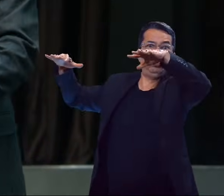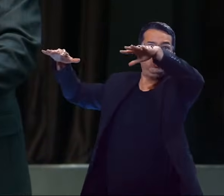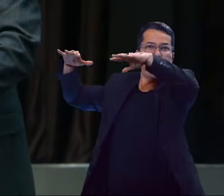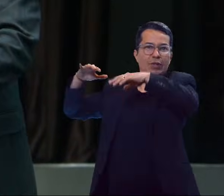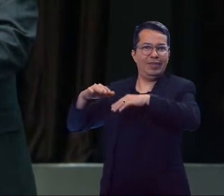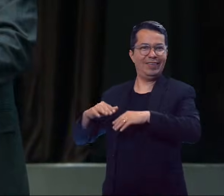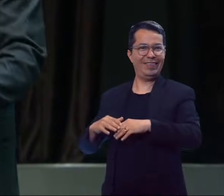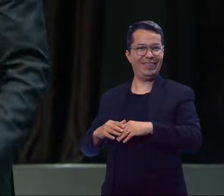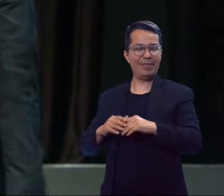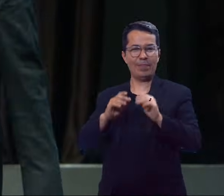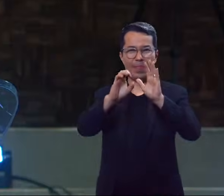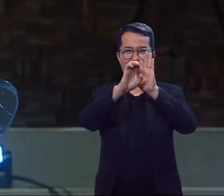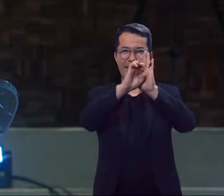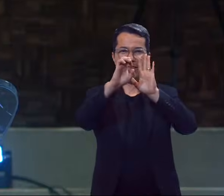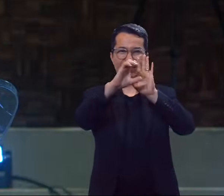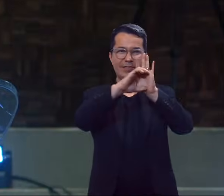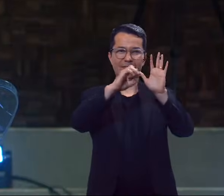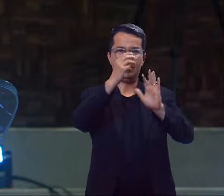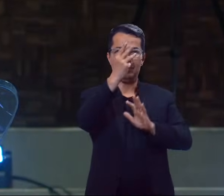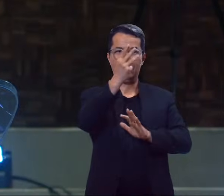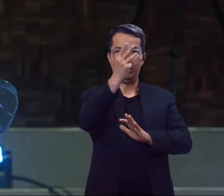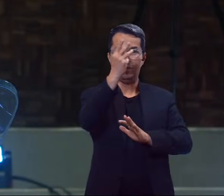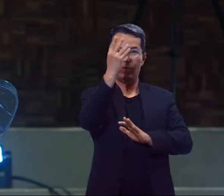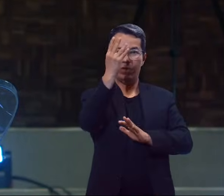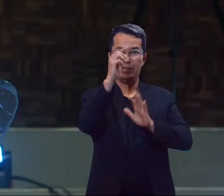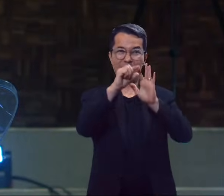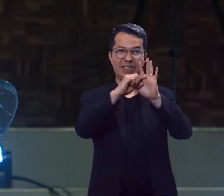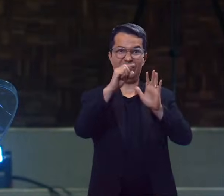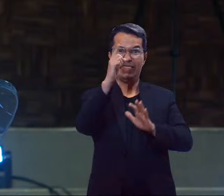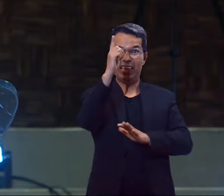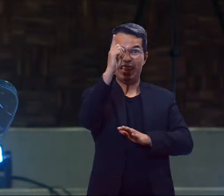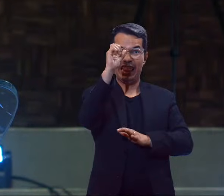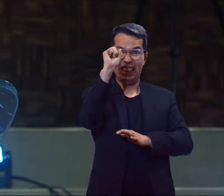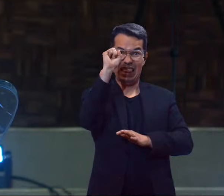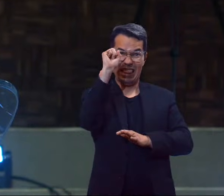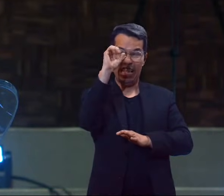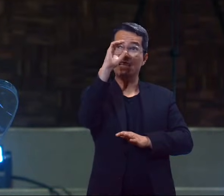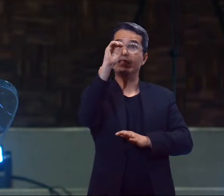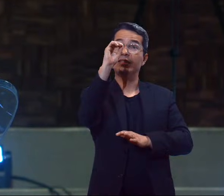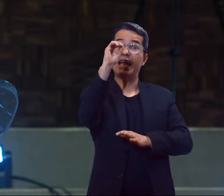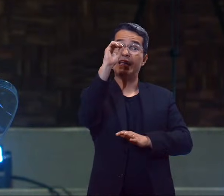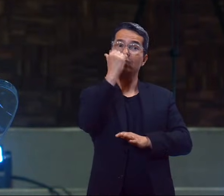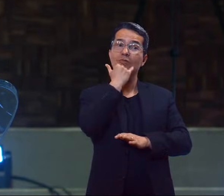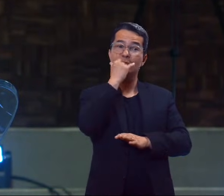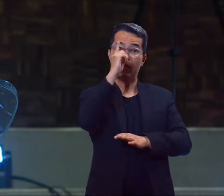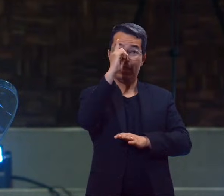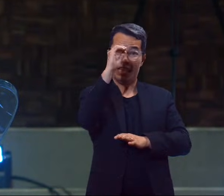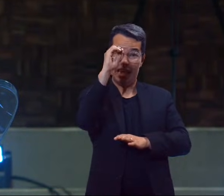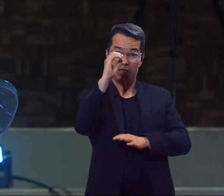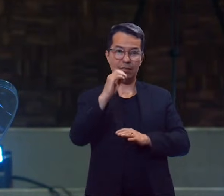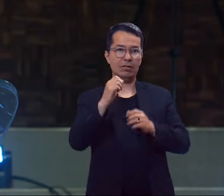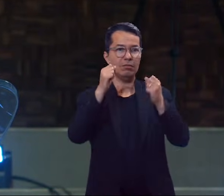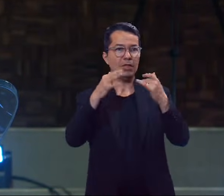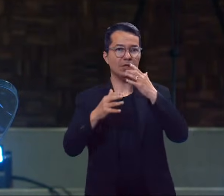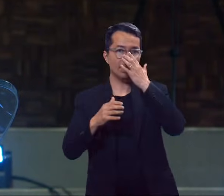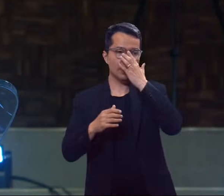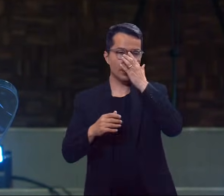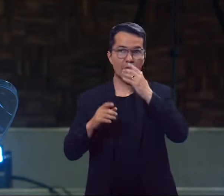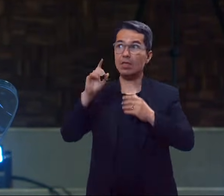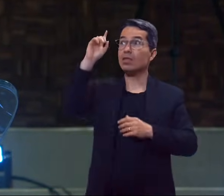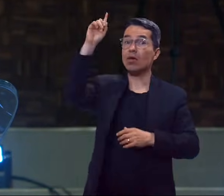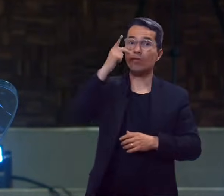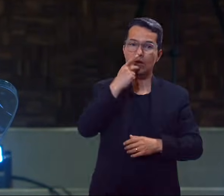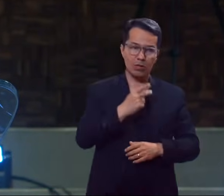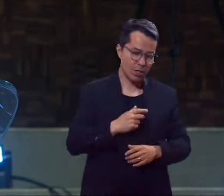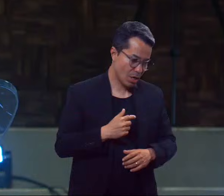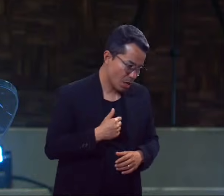Êxodo 34:10. Quando ele está buscando o Senhor dessa maneira, o Senhor diz para ele: eis que faço uma aliança, farei diante